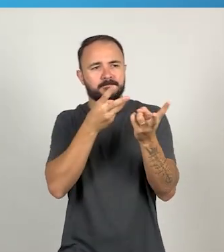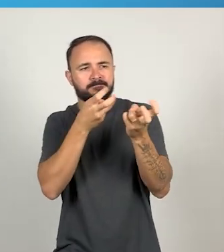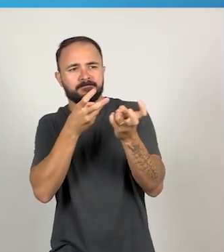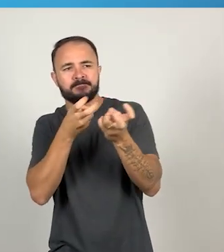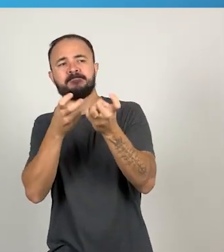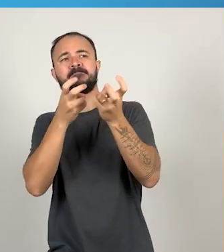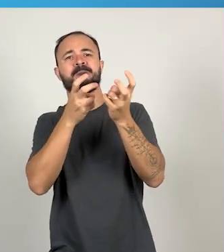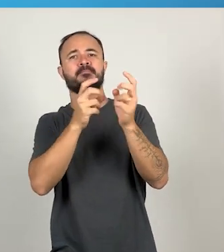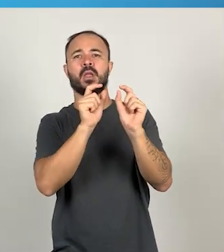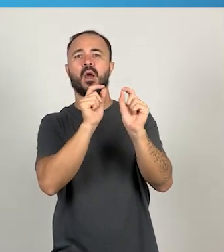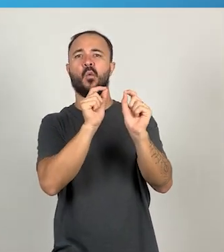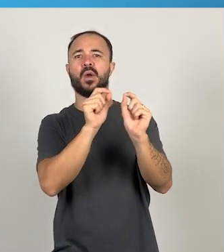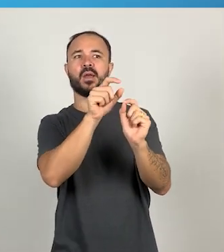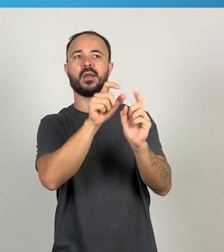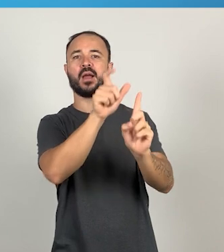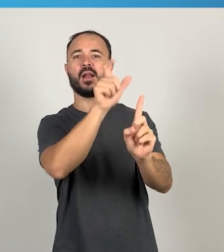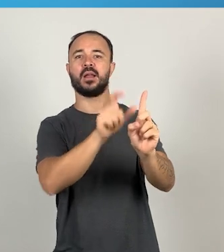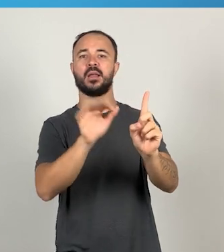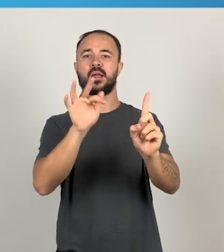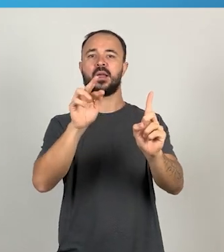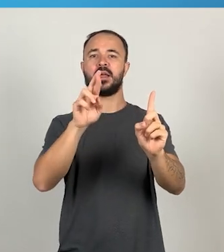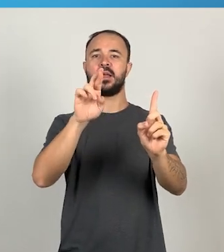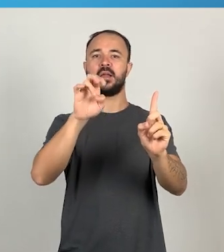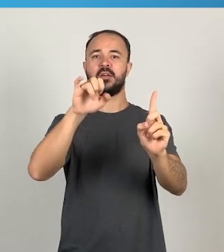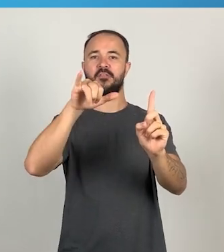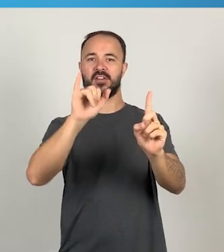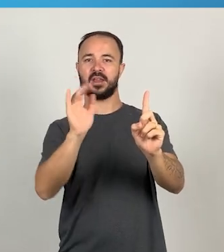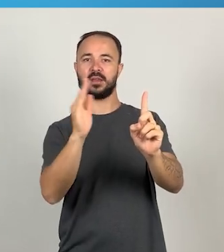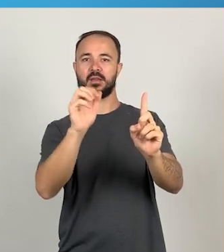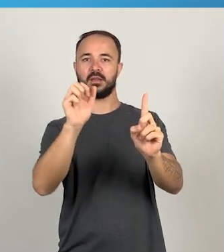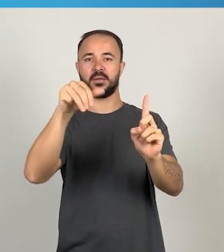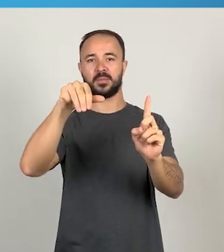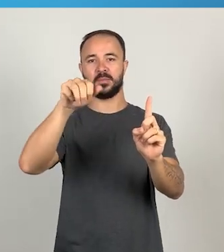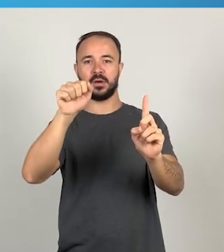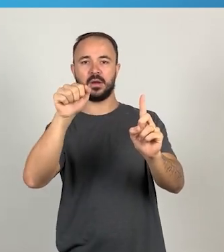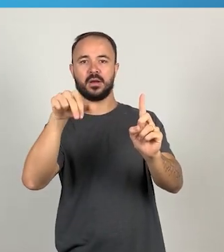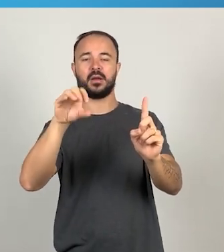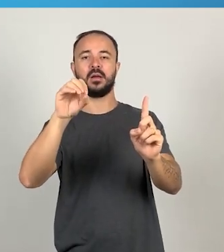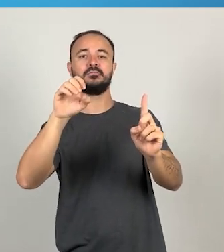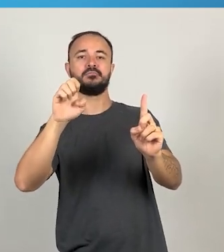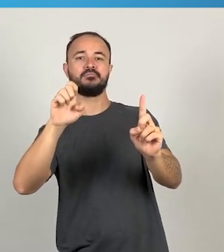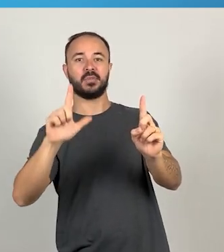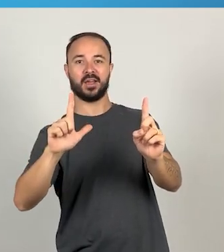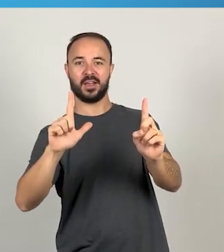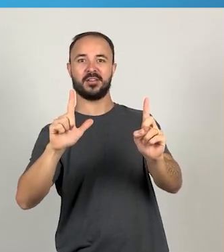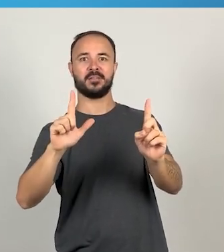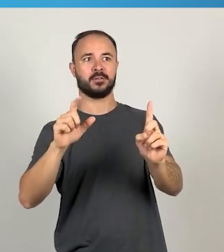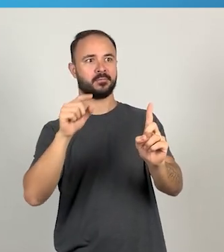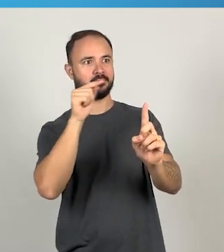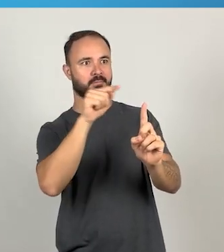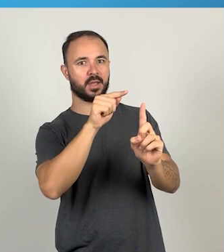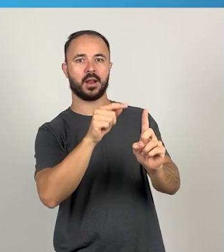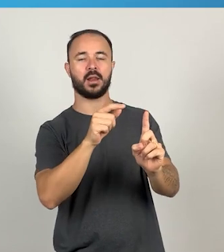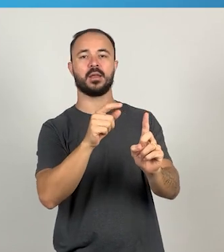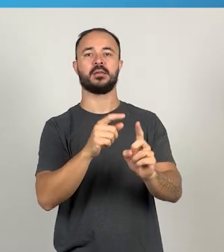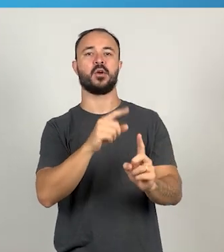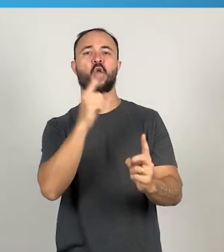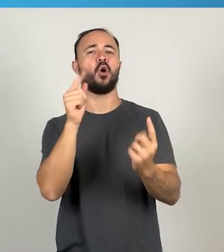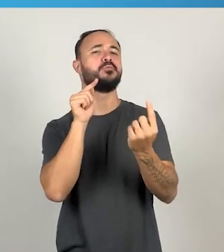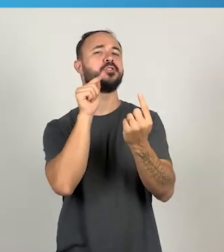chegada dele, Frei Manuel Procópio do Coração de Maria, cuja missão era fundar uma